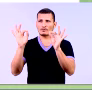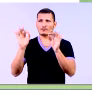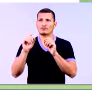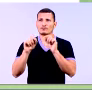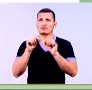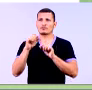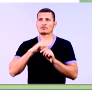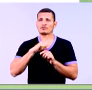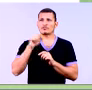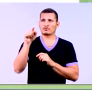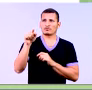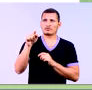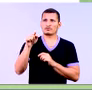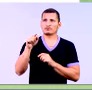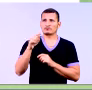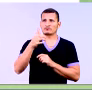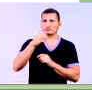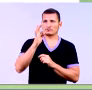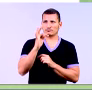temos aqui? T1,